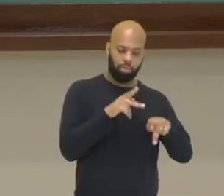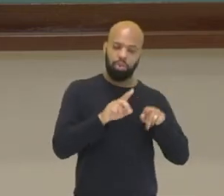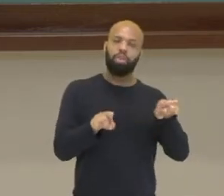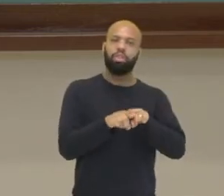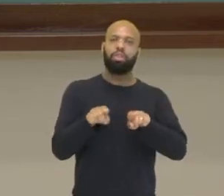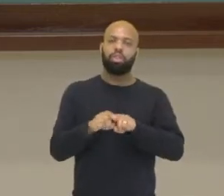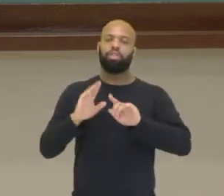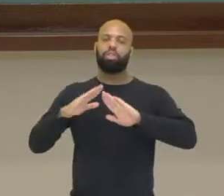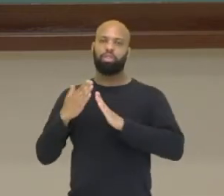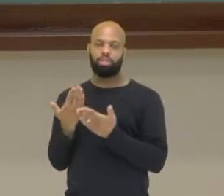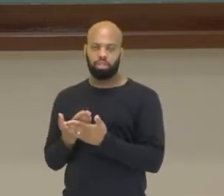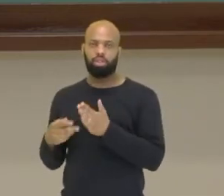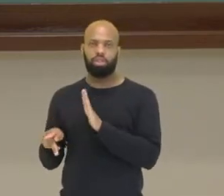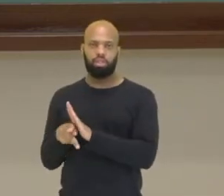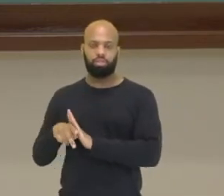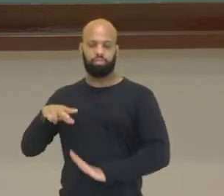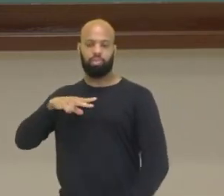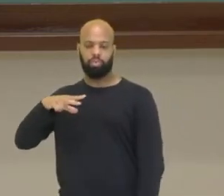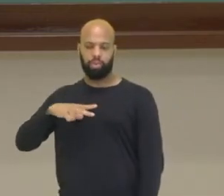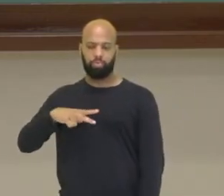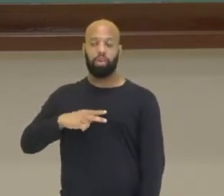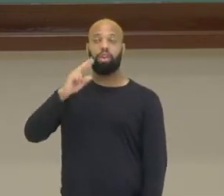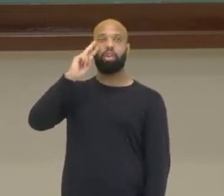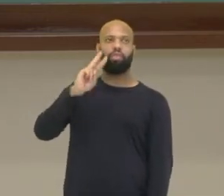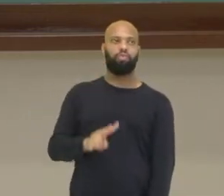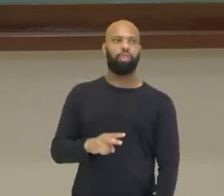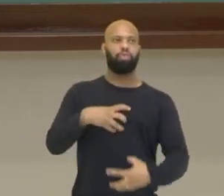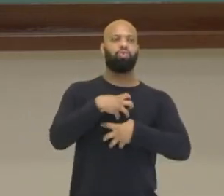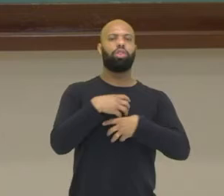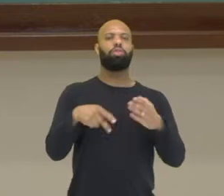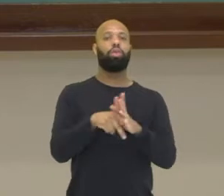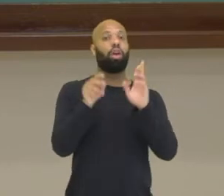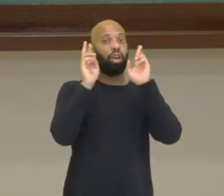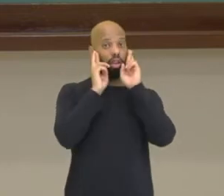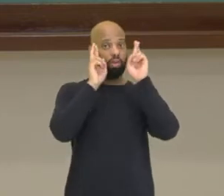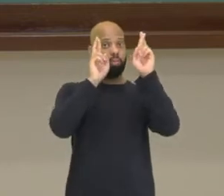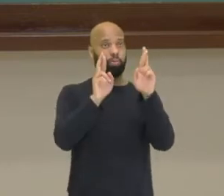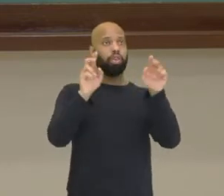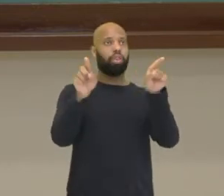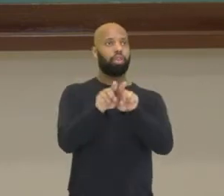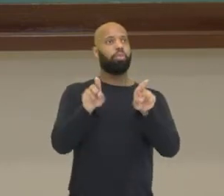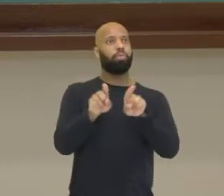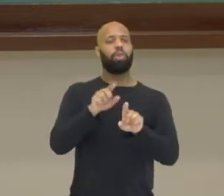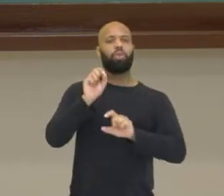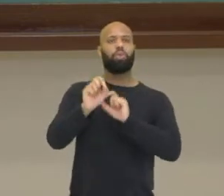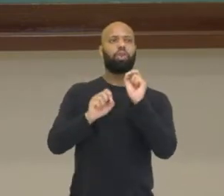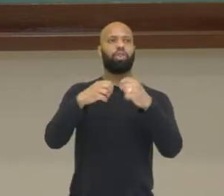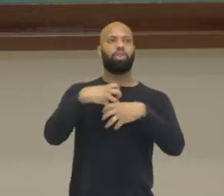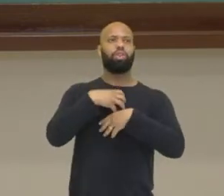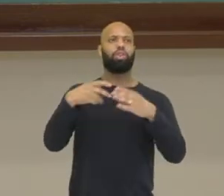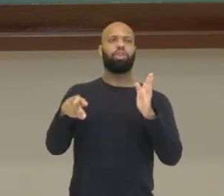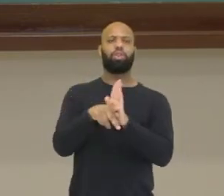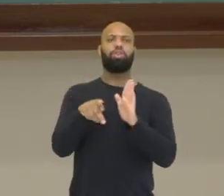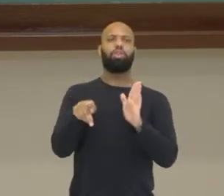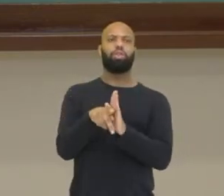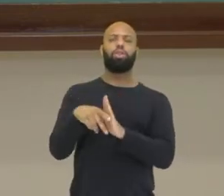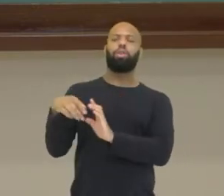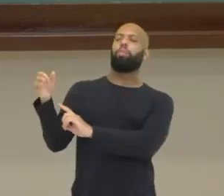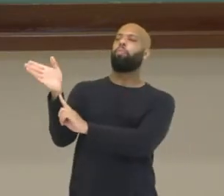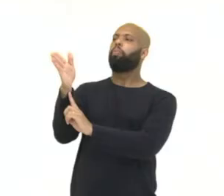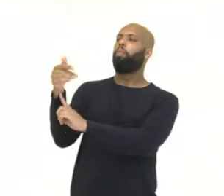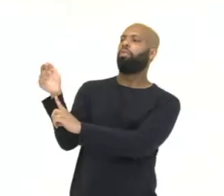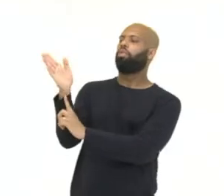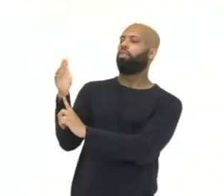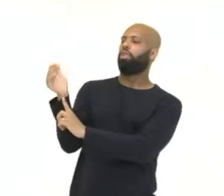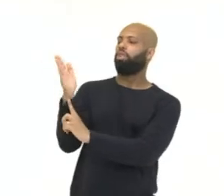de ouvir, de cantar o hino, a posição de respeito com relação ao pavilhão nacional, às nossas bandeiras,